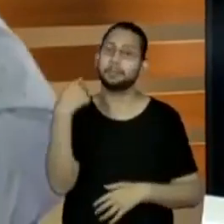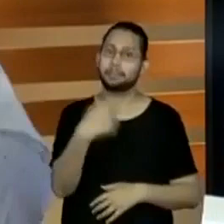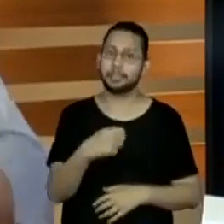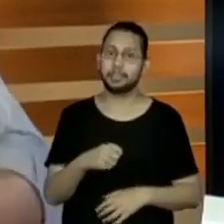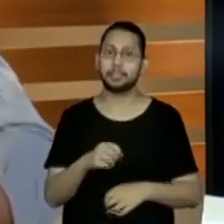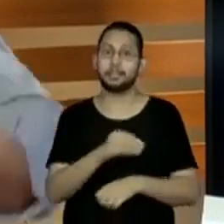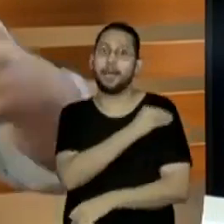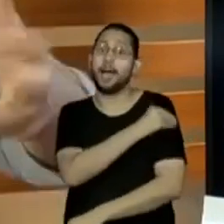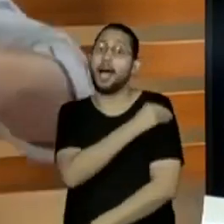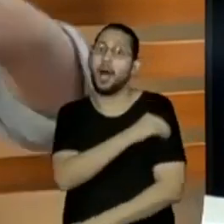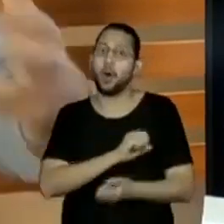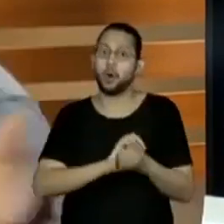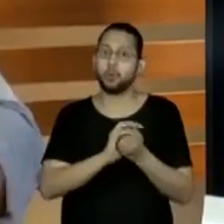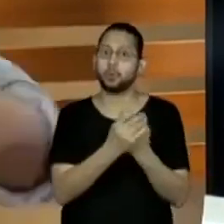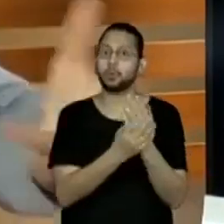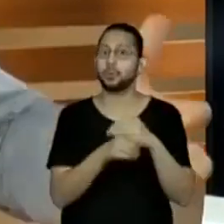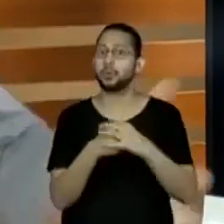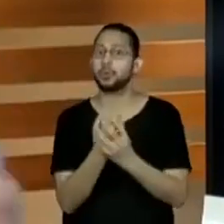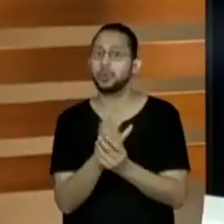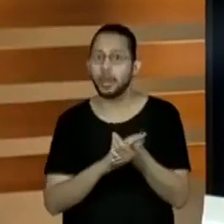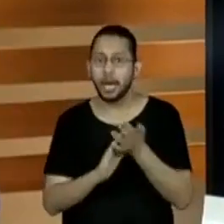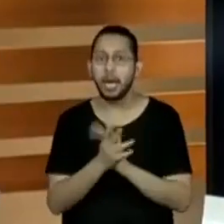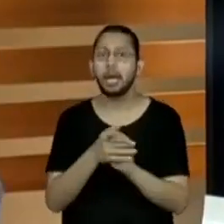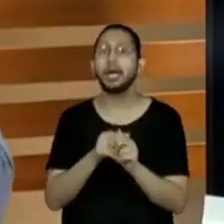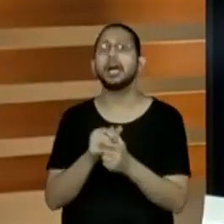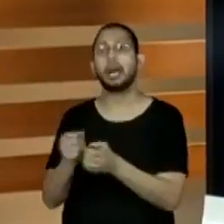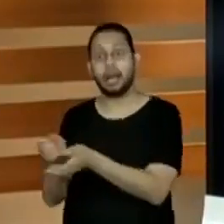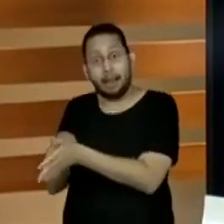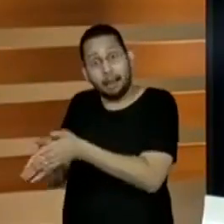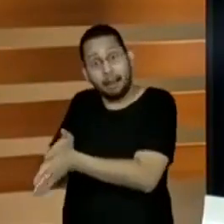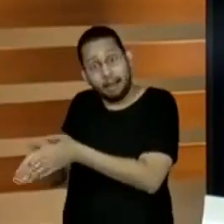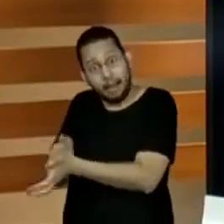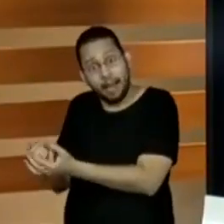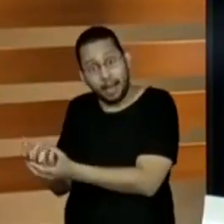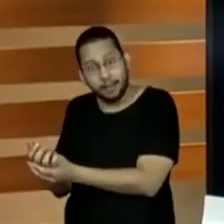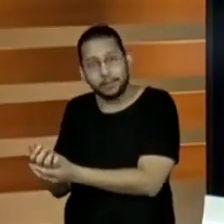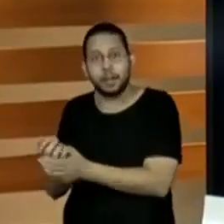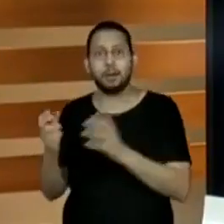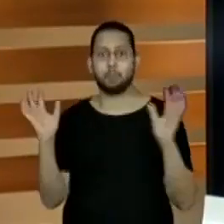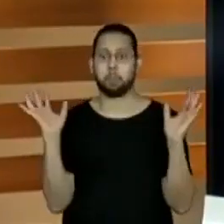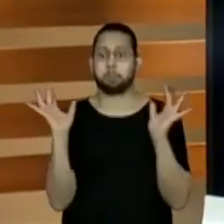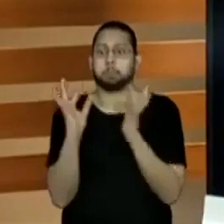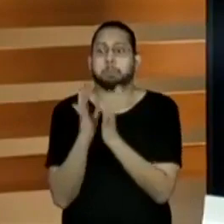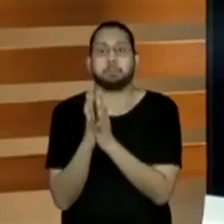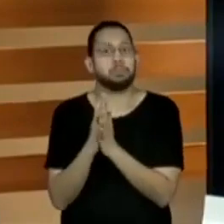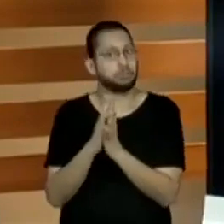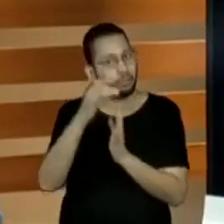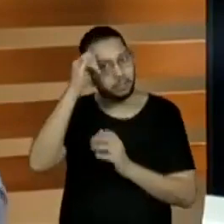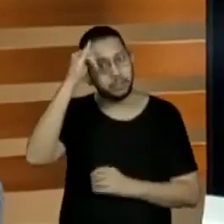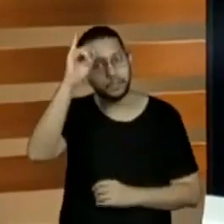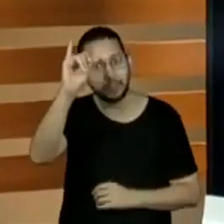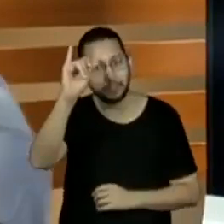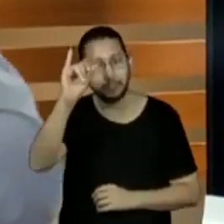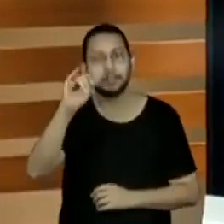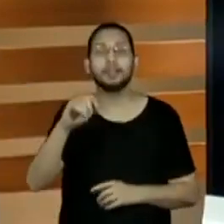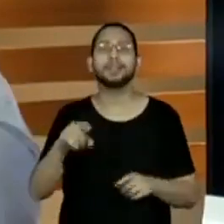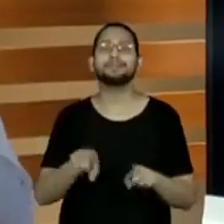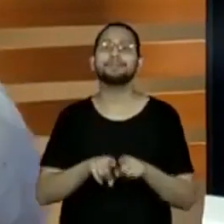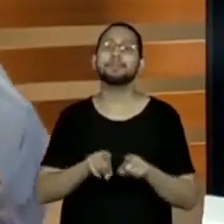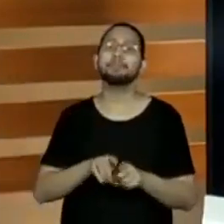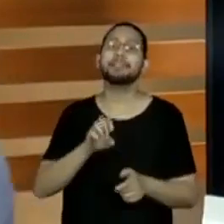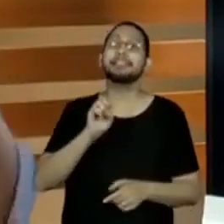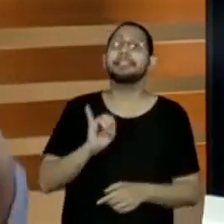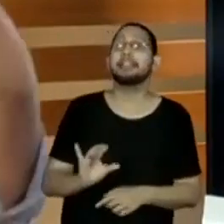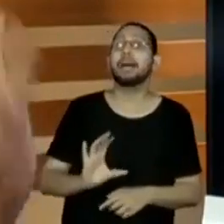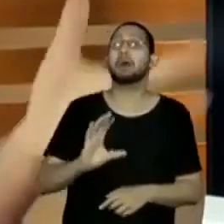gel, limpa sempre que possível as mãos, evite aglomeração. E o mais importante, se caso venha a